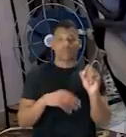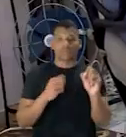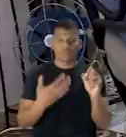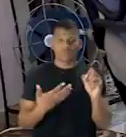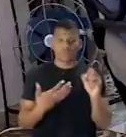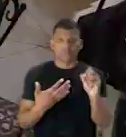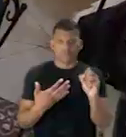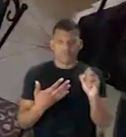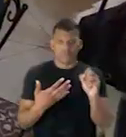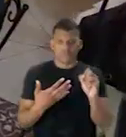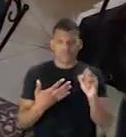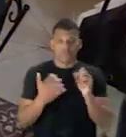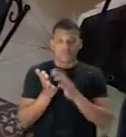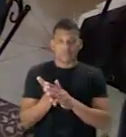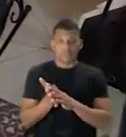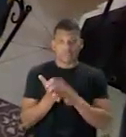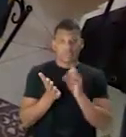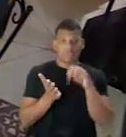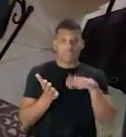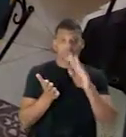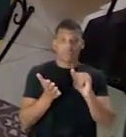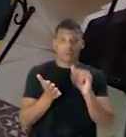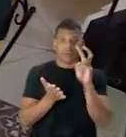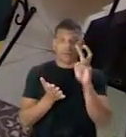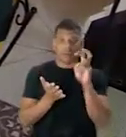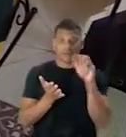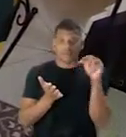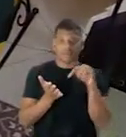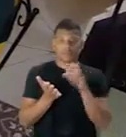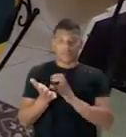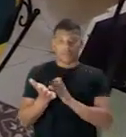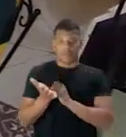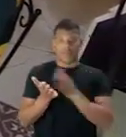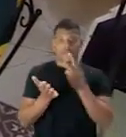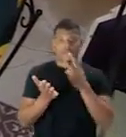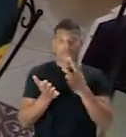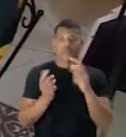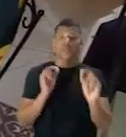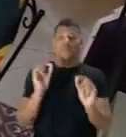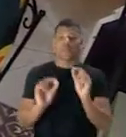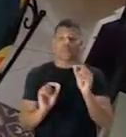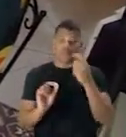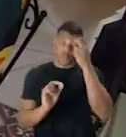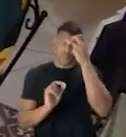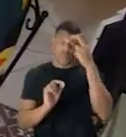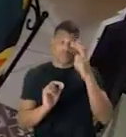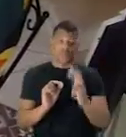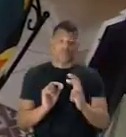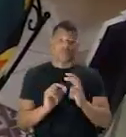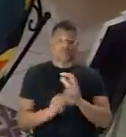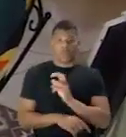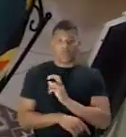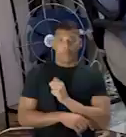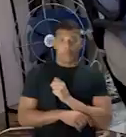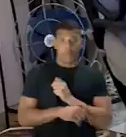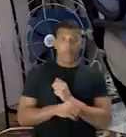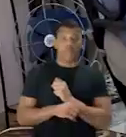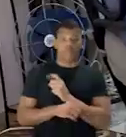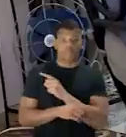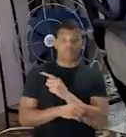com sangue um samba de amor. Malandro não morre de mal de amor.